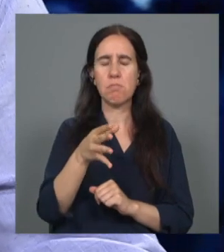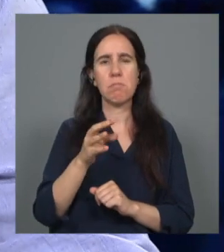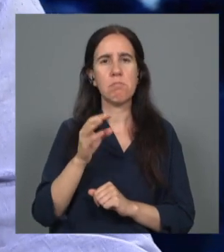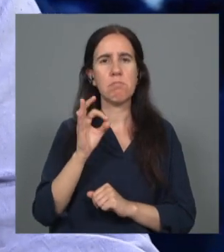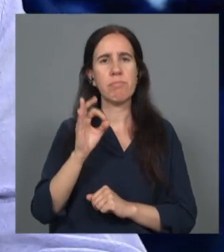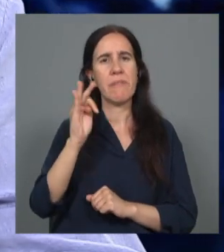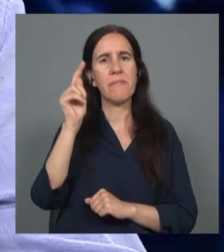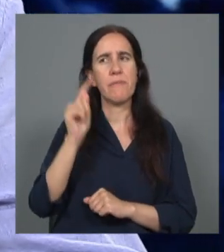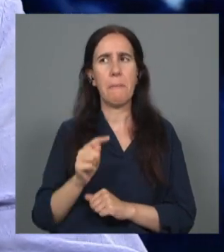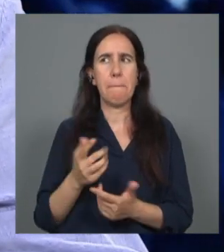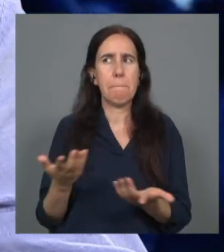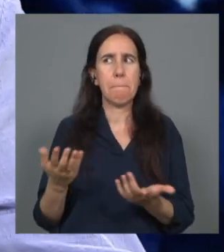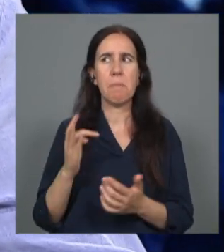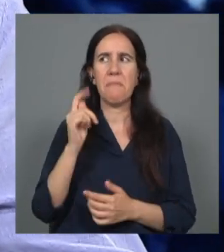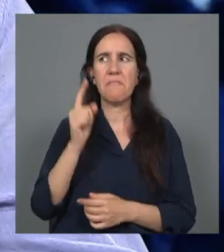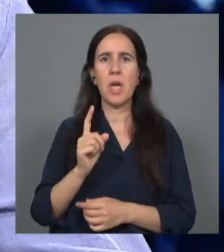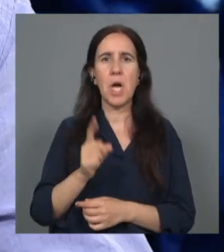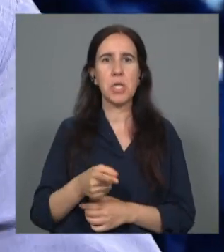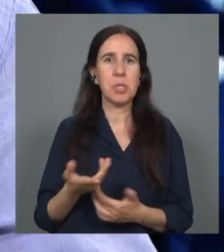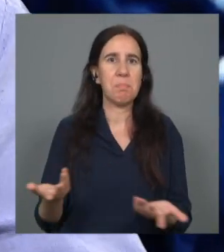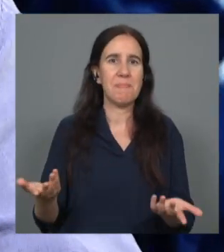fé, mas o que é que nós sabemos de fé? Pois.